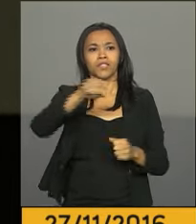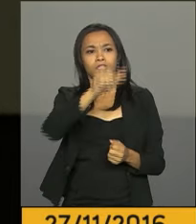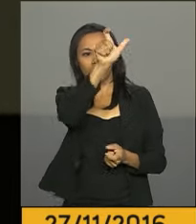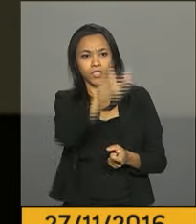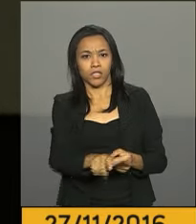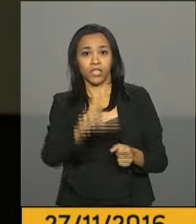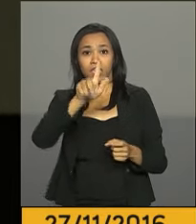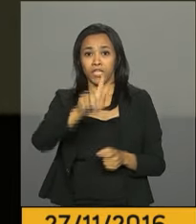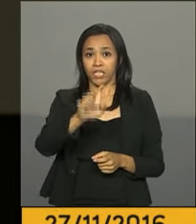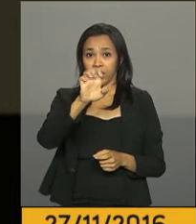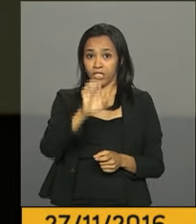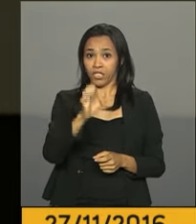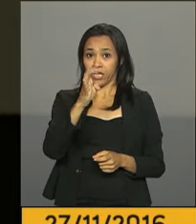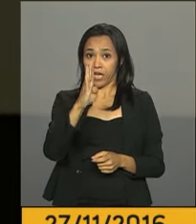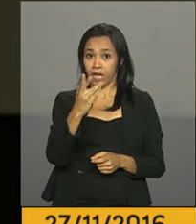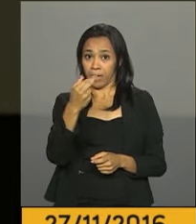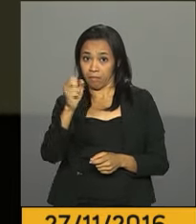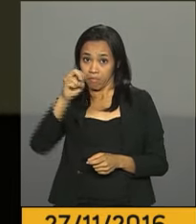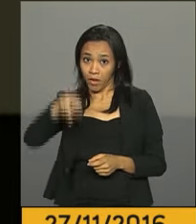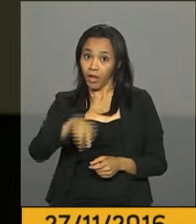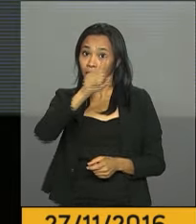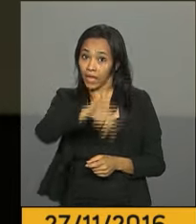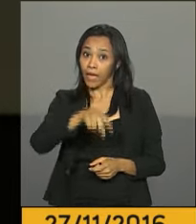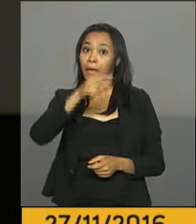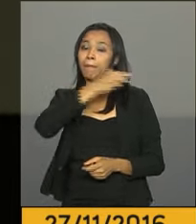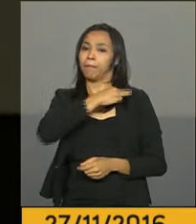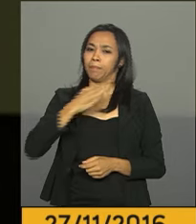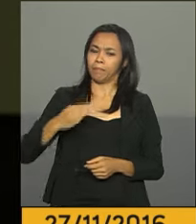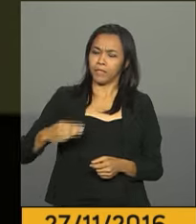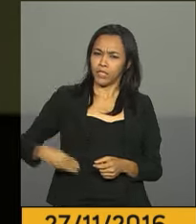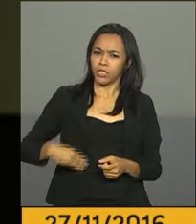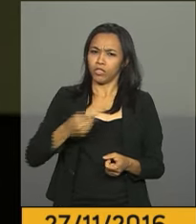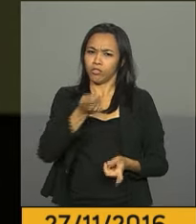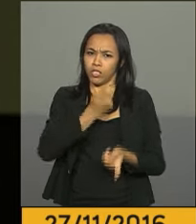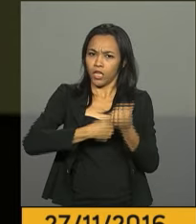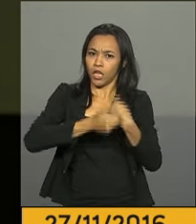Bassil, ministro dos Negócios Estrangeiros e Imigrantes do Líbano.